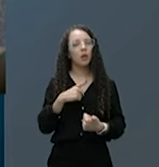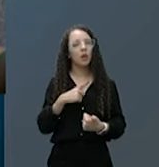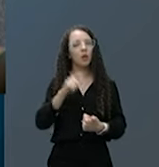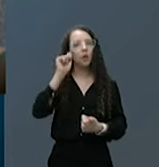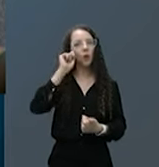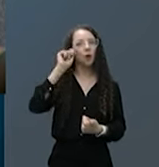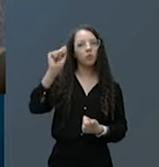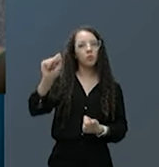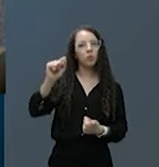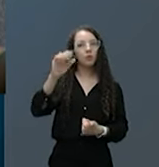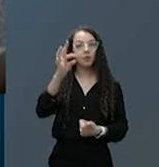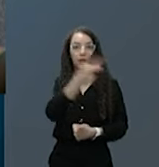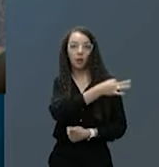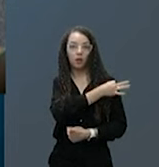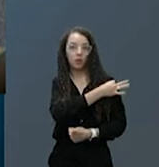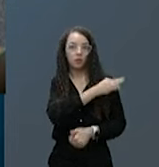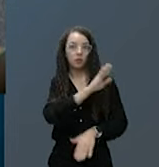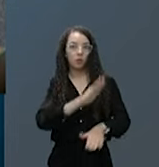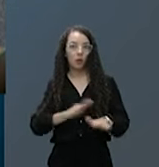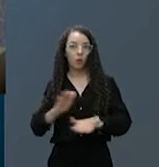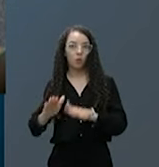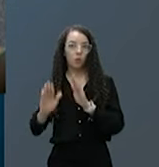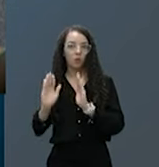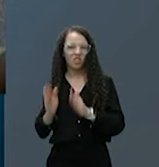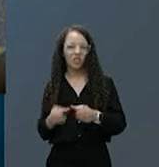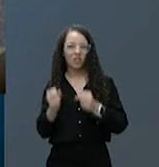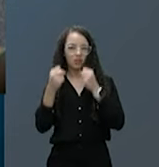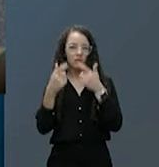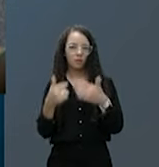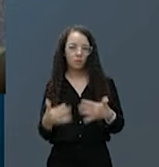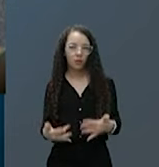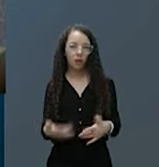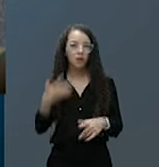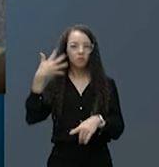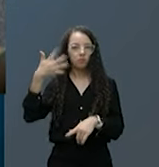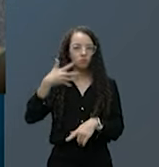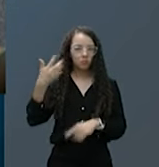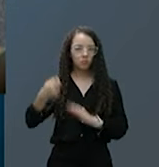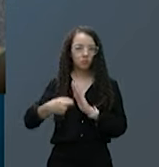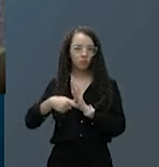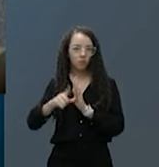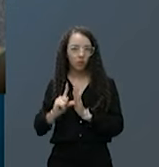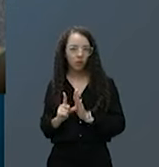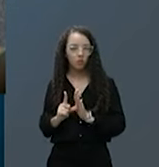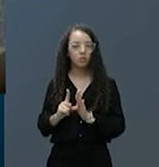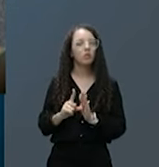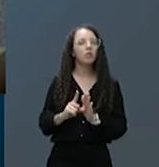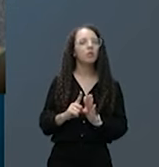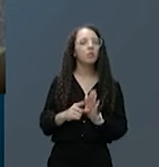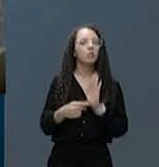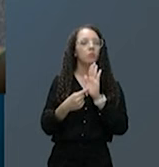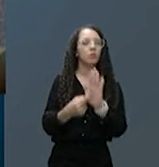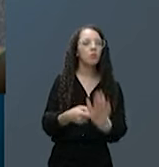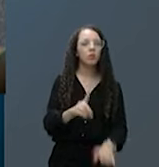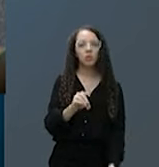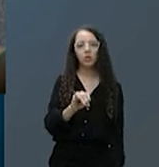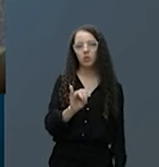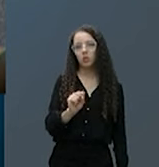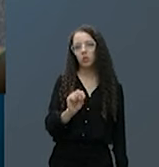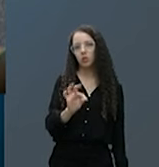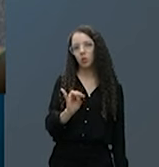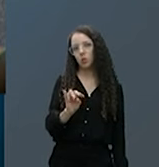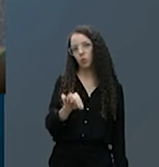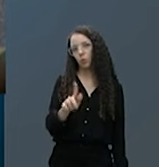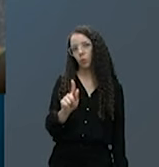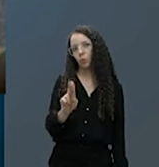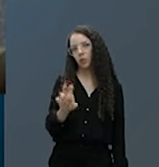técnicas que já foram aqui muito bem destrinchadas pelos oradores anteriores, basicamente que é o distinguish e o overruling. Sendo assim, a incidência